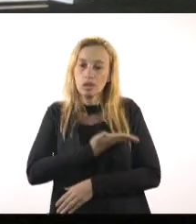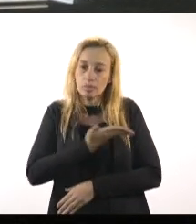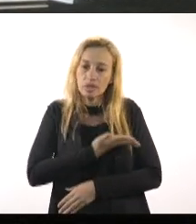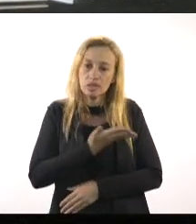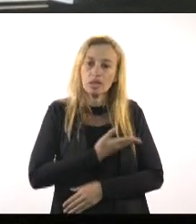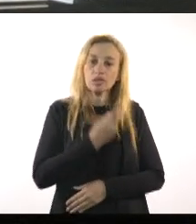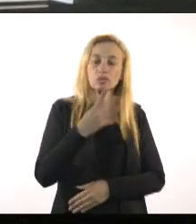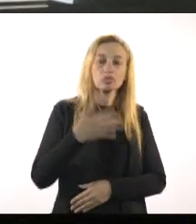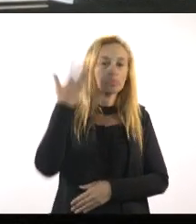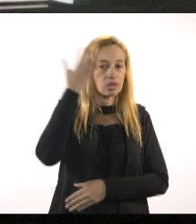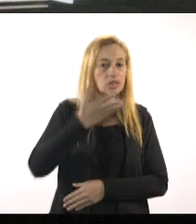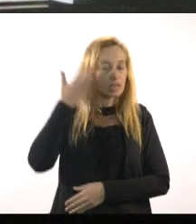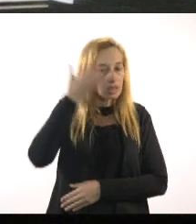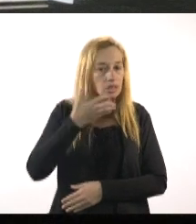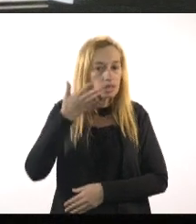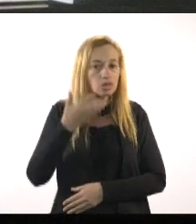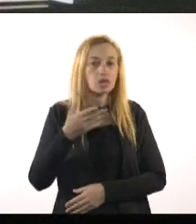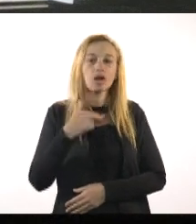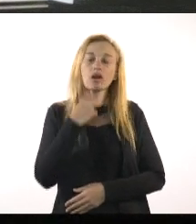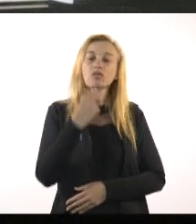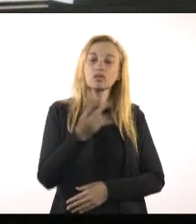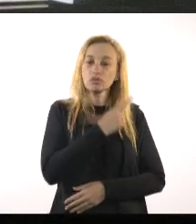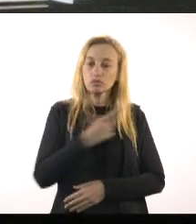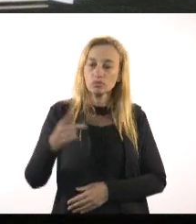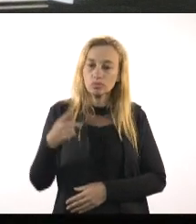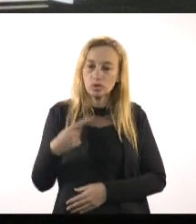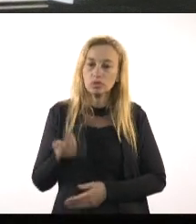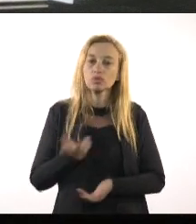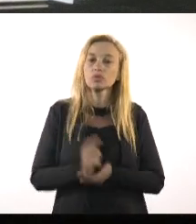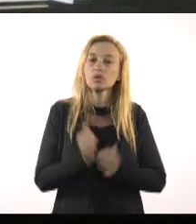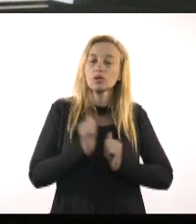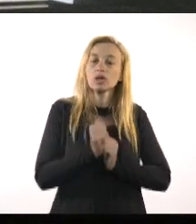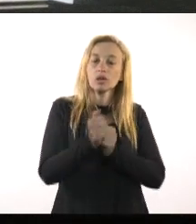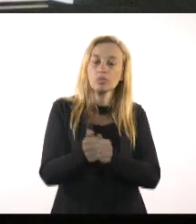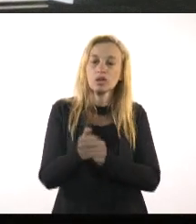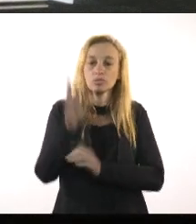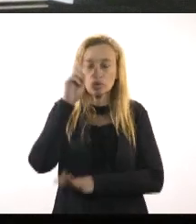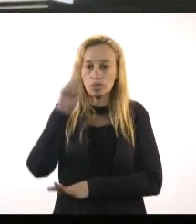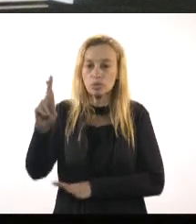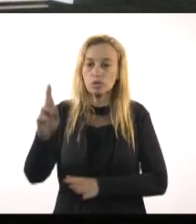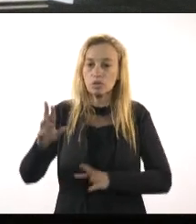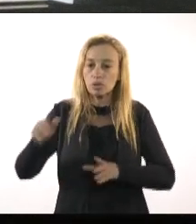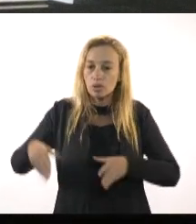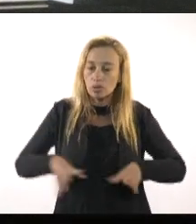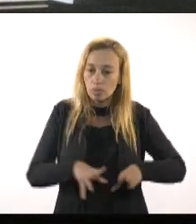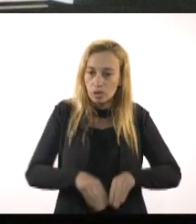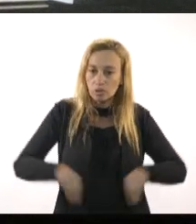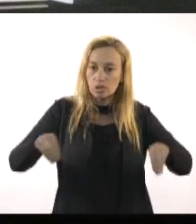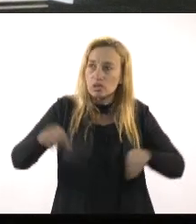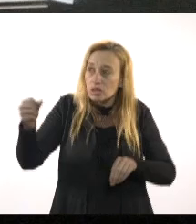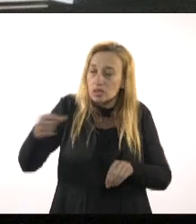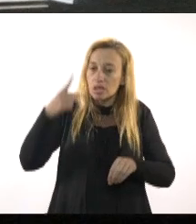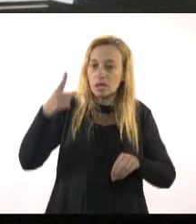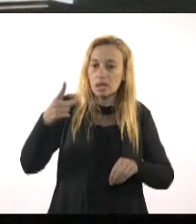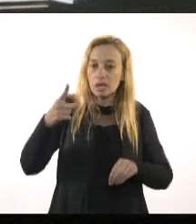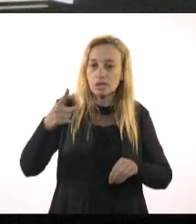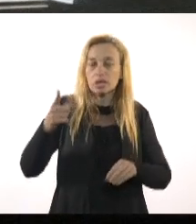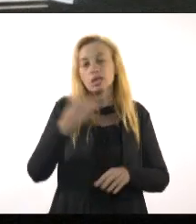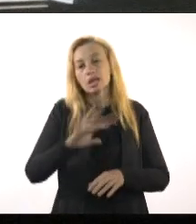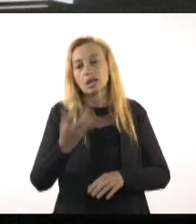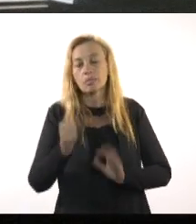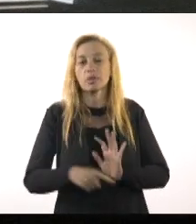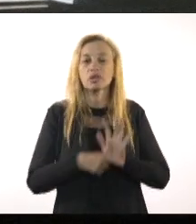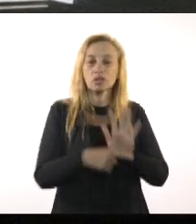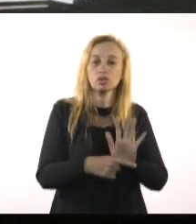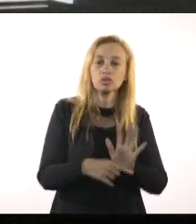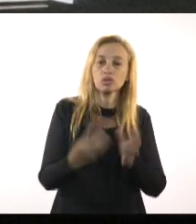mensagem semanal, A Voz do Pastor, caminhamos com o Senhor pelo deserto quaresmal, que a campanha da fraternidade nos